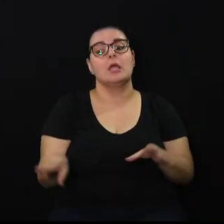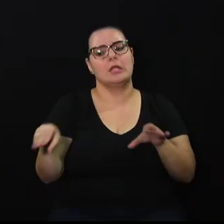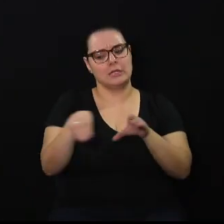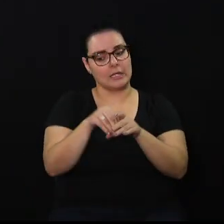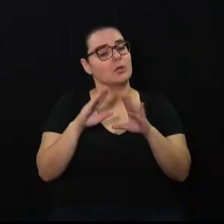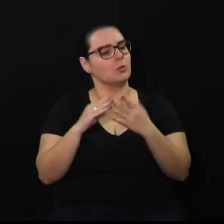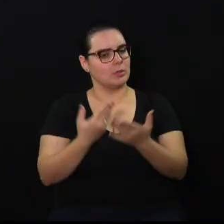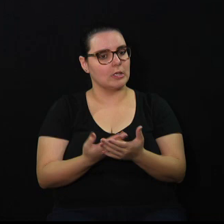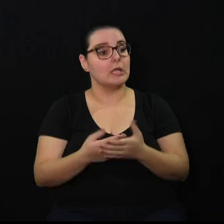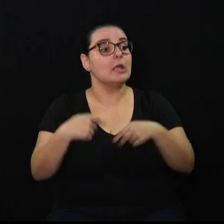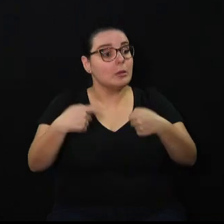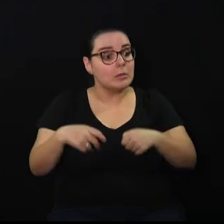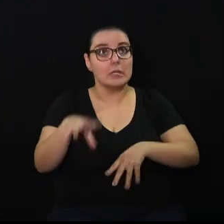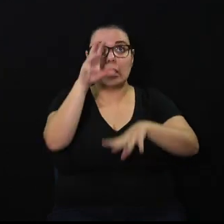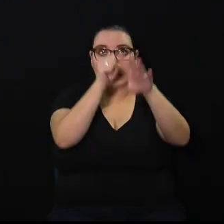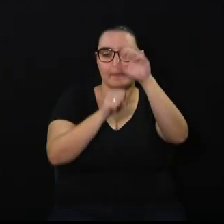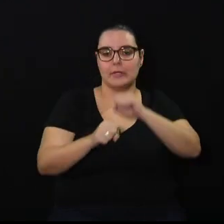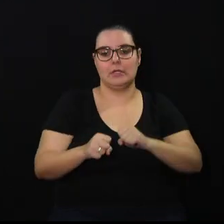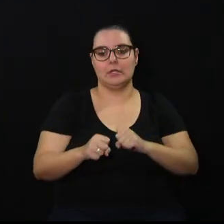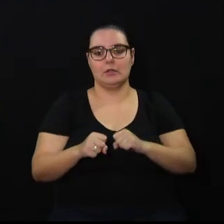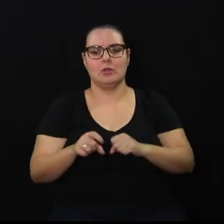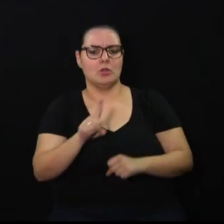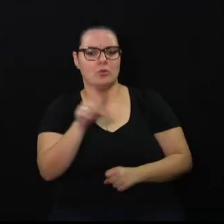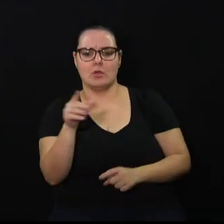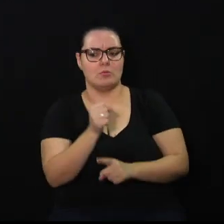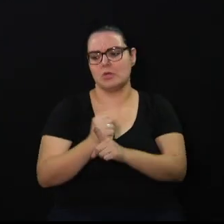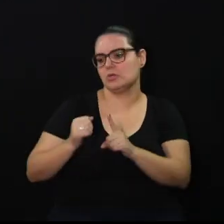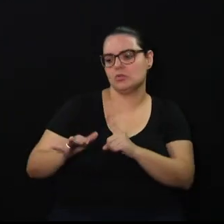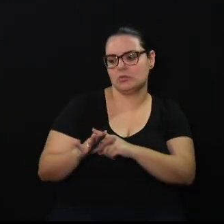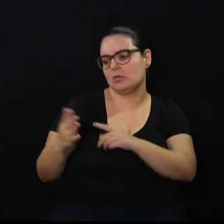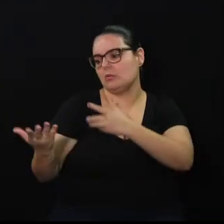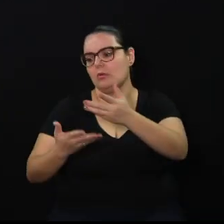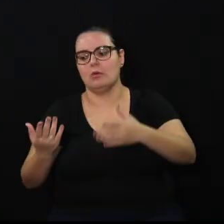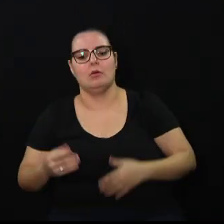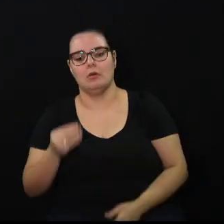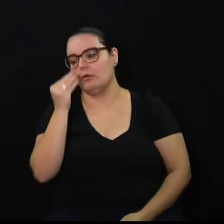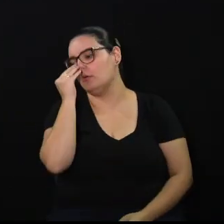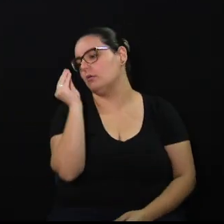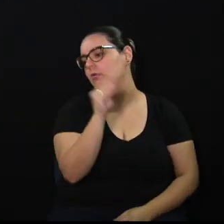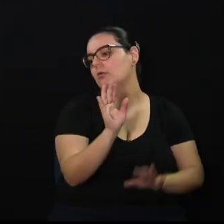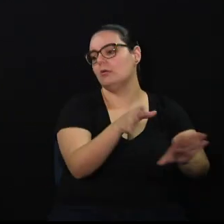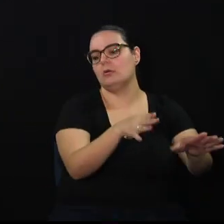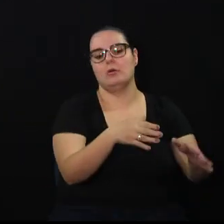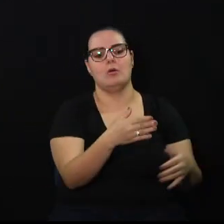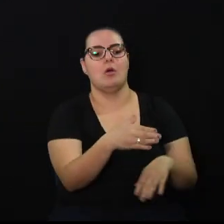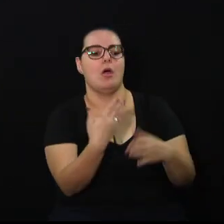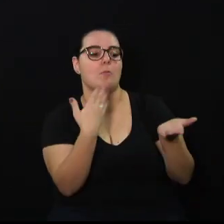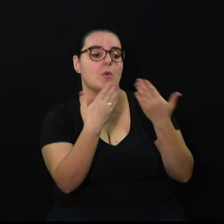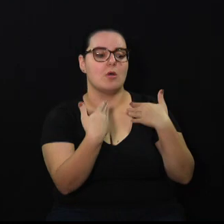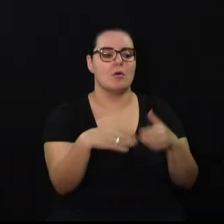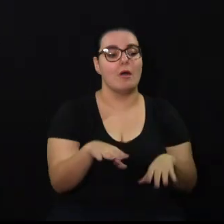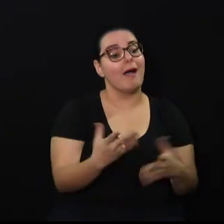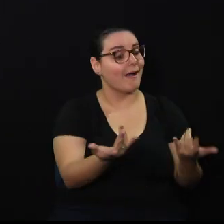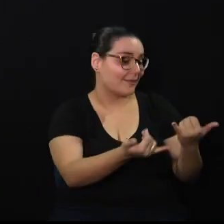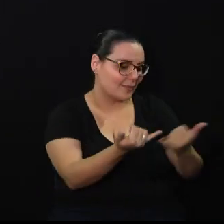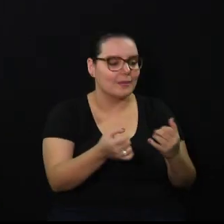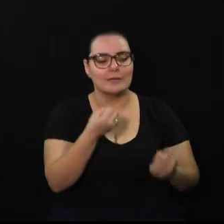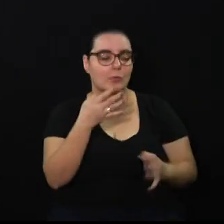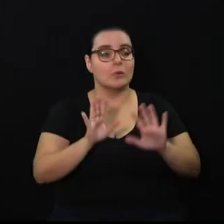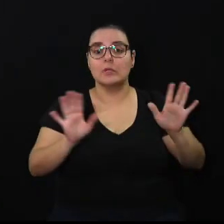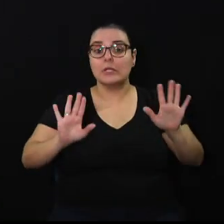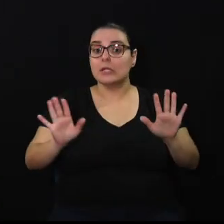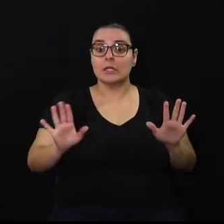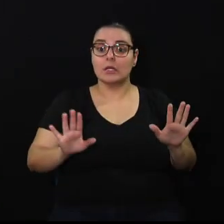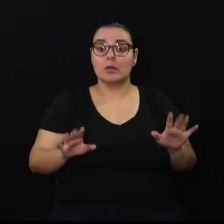aprender alguma coisa não é para socializar não é pra deixar ele é conversar com os amiguinhos olha está brincando tá bom ele